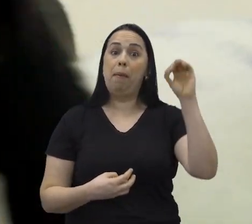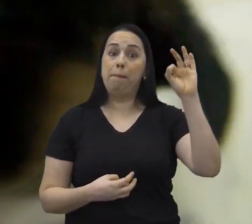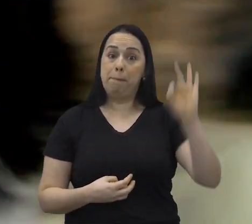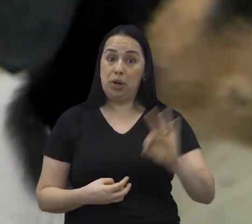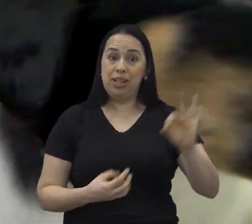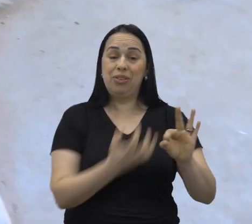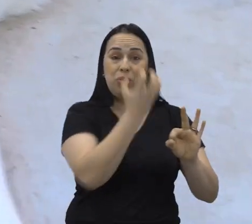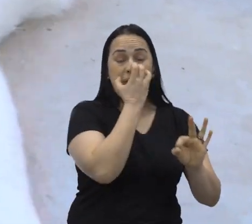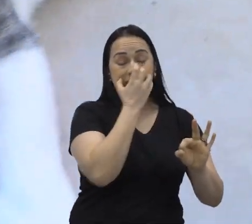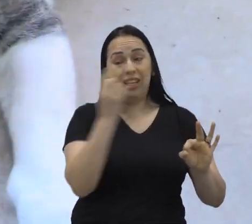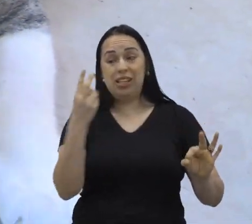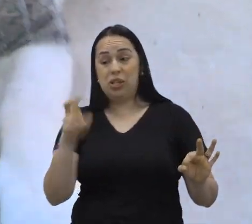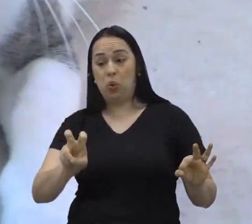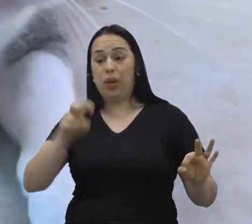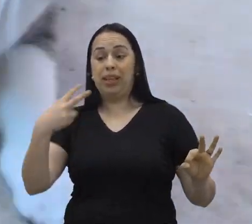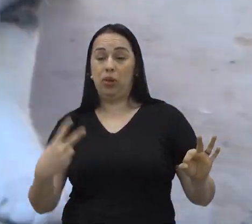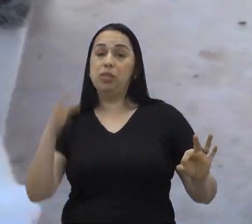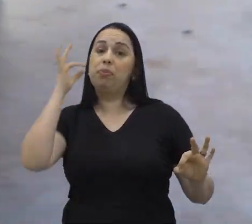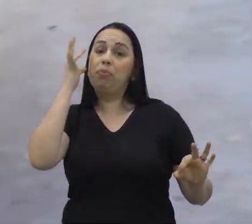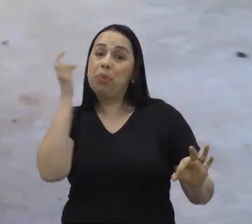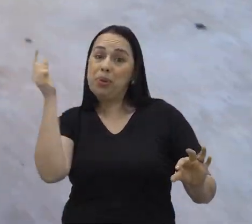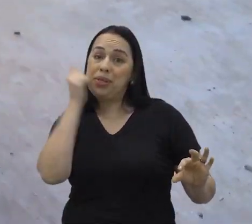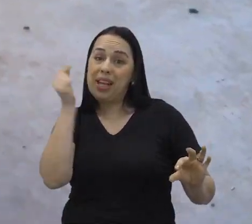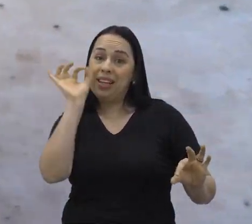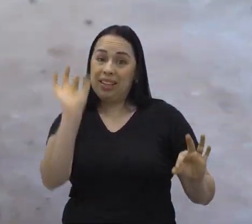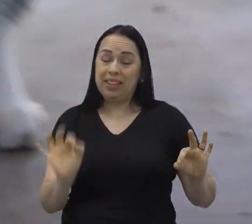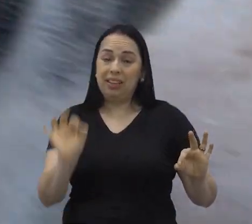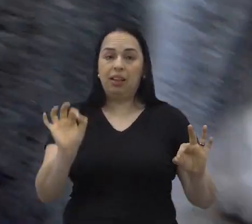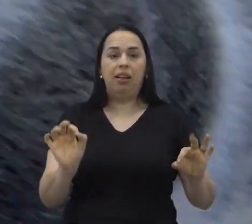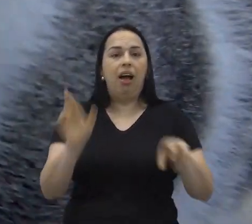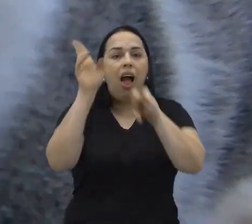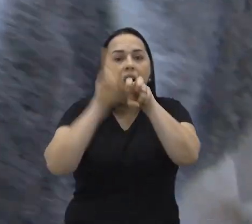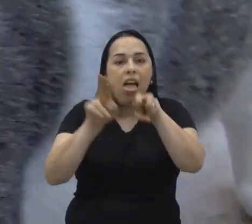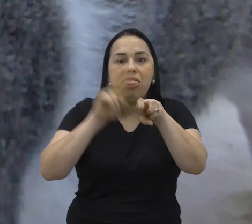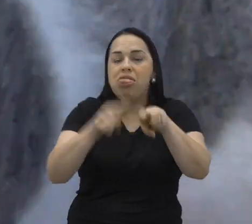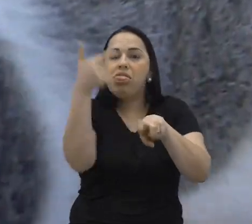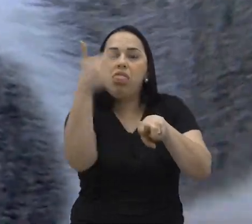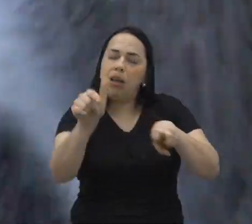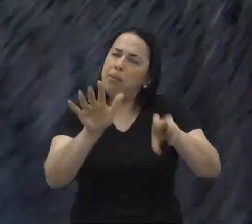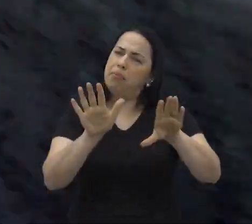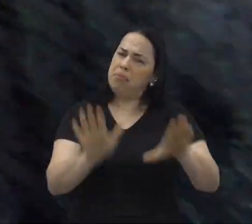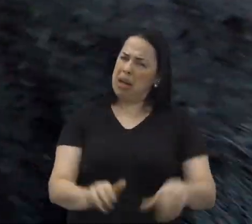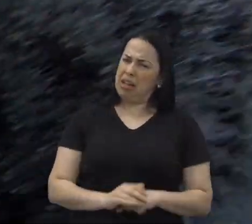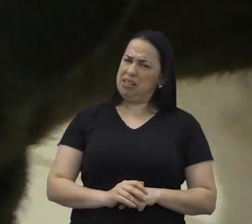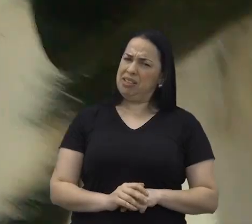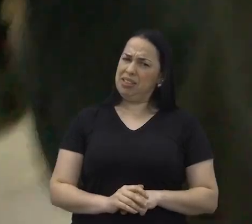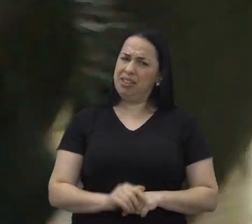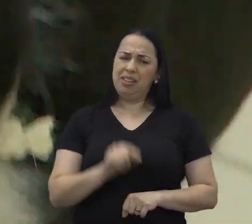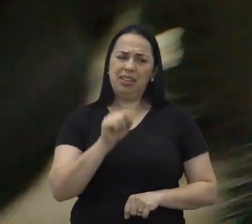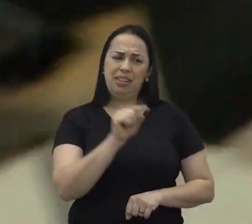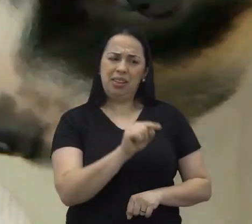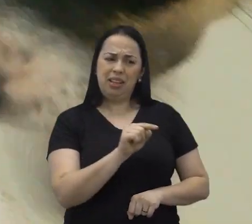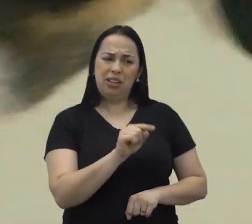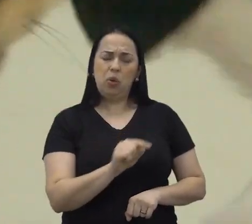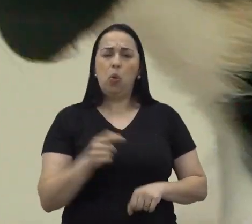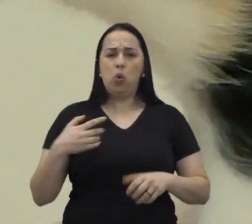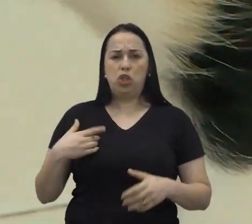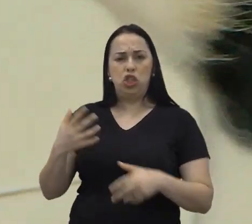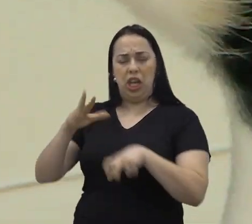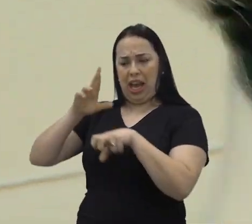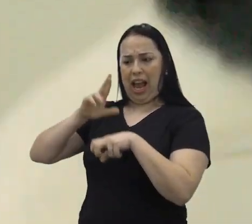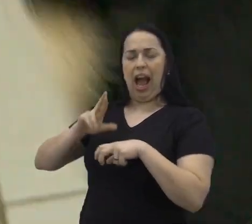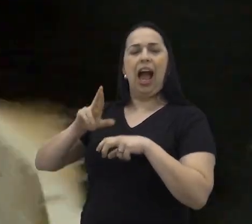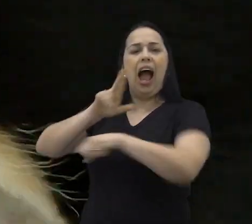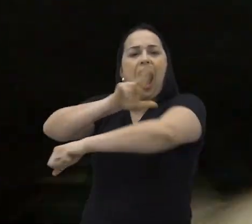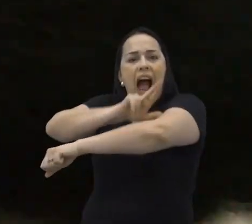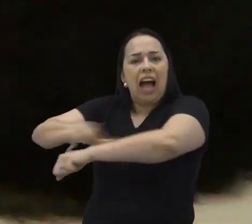dos cachorros e 52% dos gatos são classificados como sem raça definida. Mas será que existe uma diferença